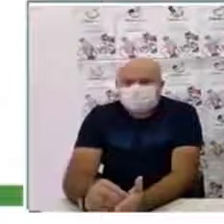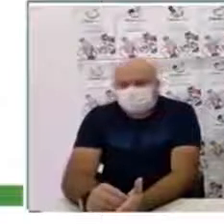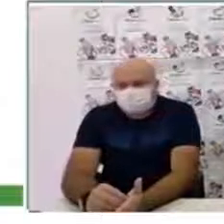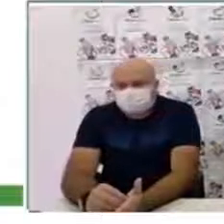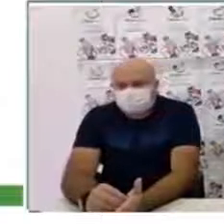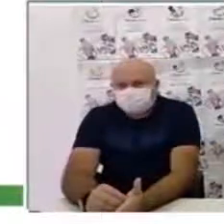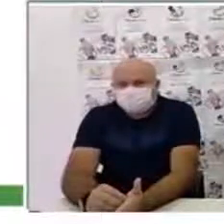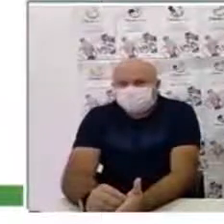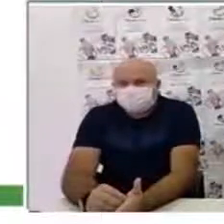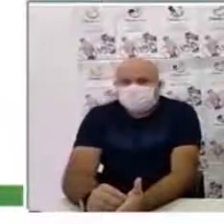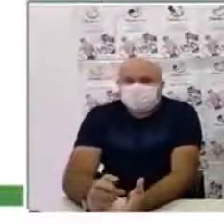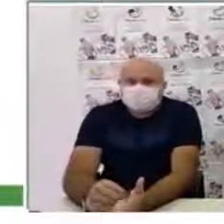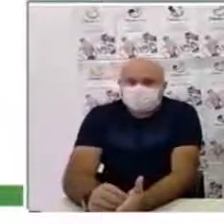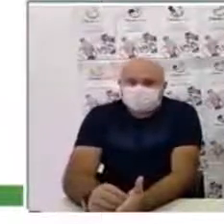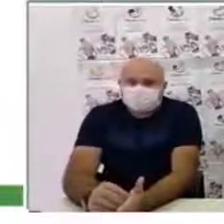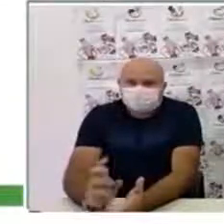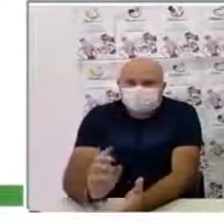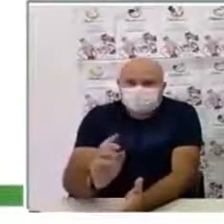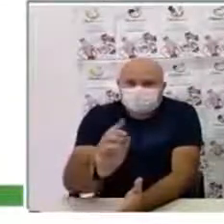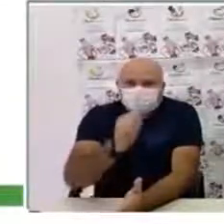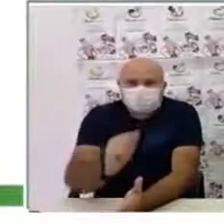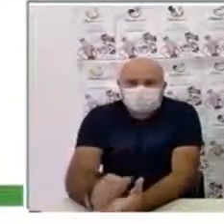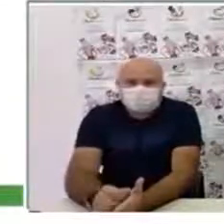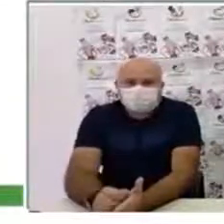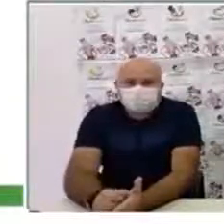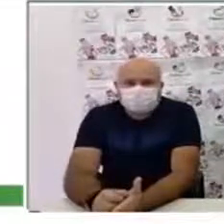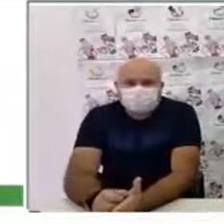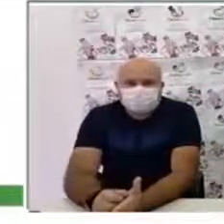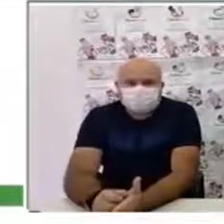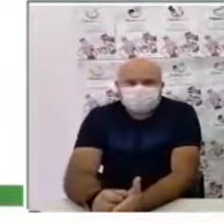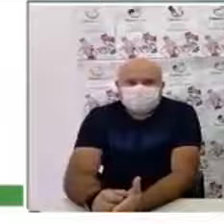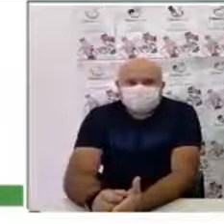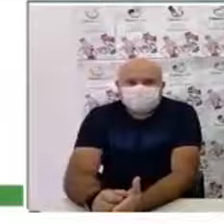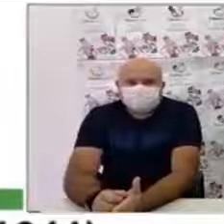tem 2 prótons. Então o que é que acontece? Nós vamos ver a próxima imagem.